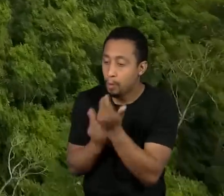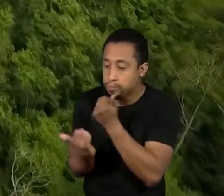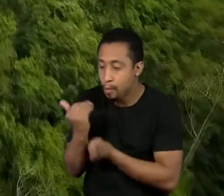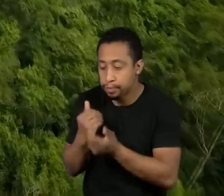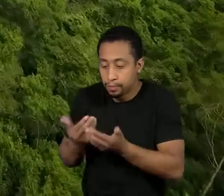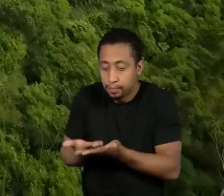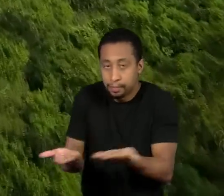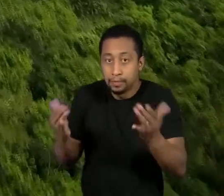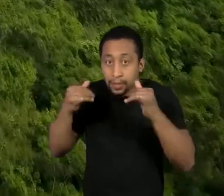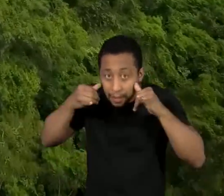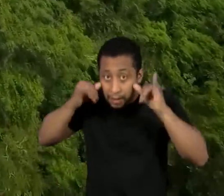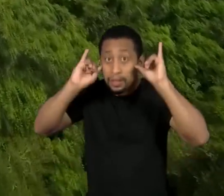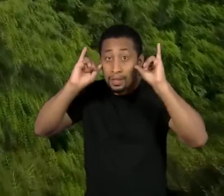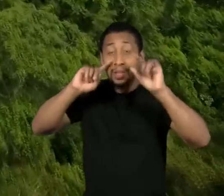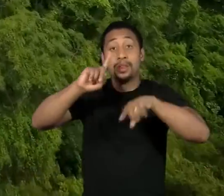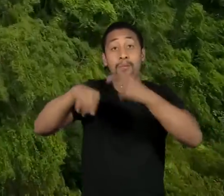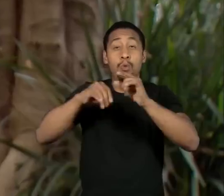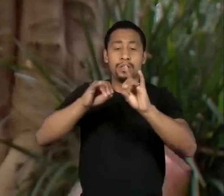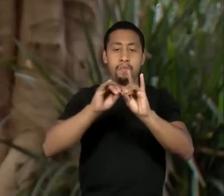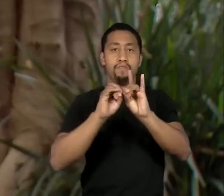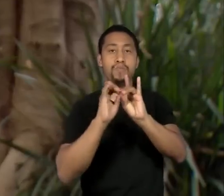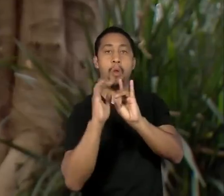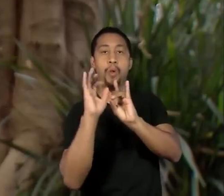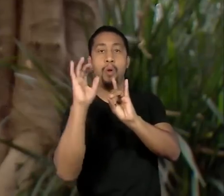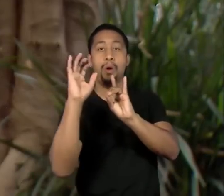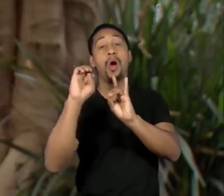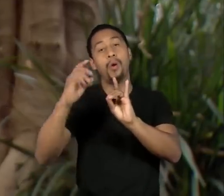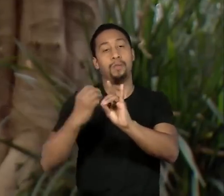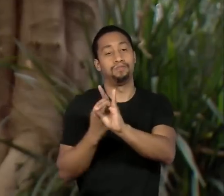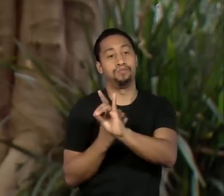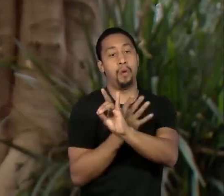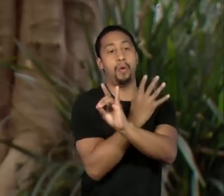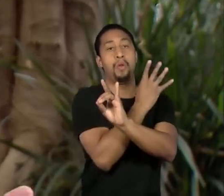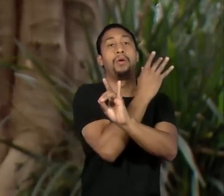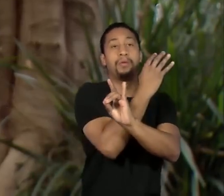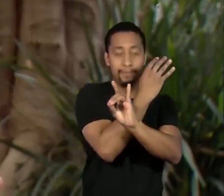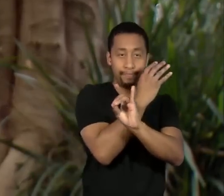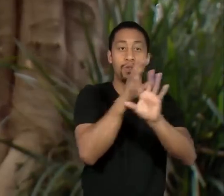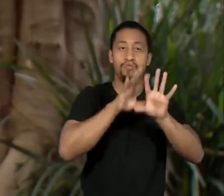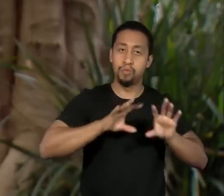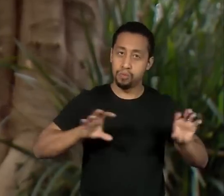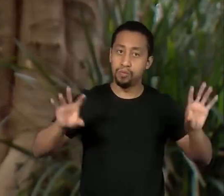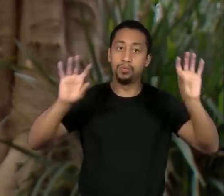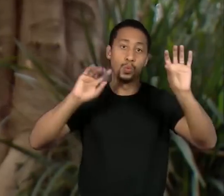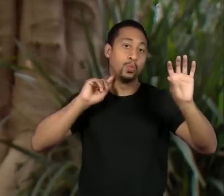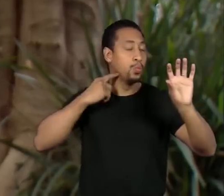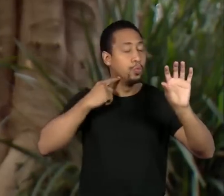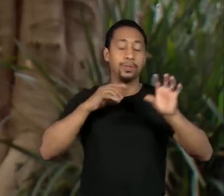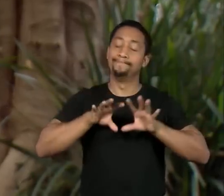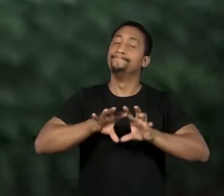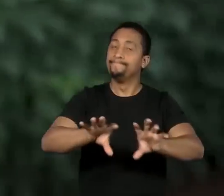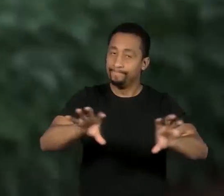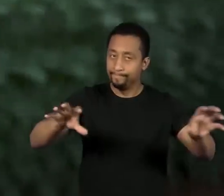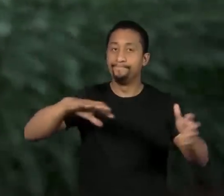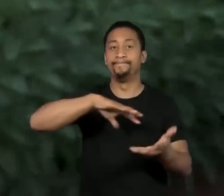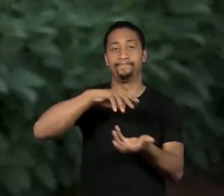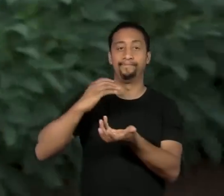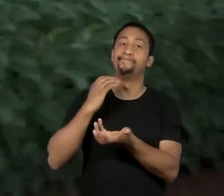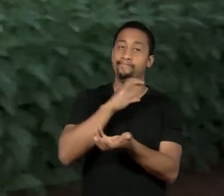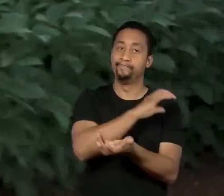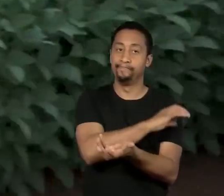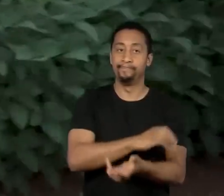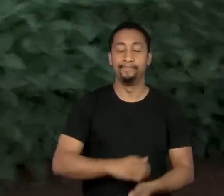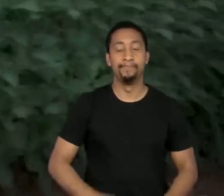grande, absorve, né, o gás carbônico. Então floresta no chão, você também aumenta, potencializa o efeito, o aquecimento global.